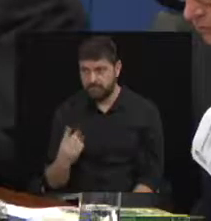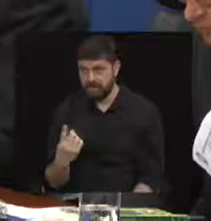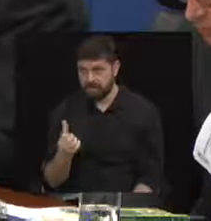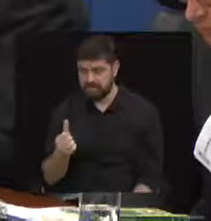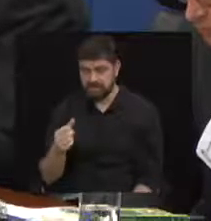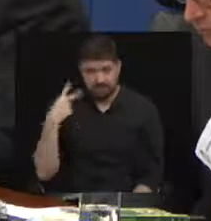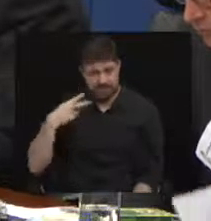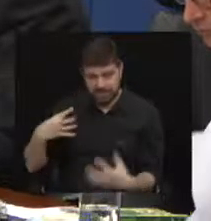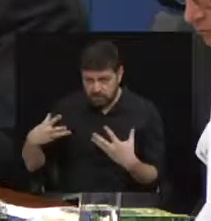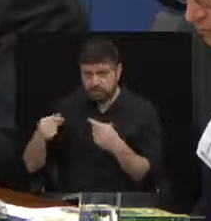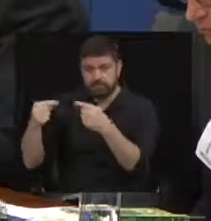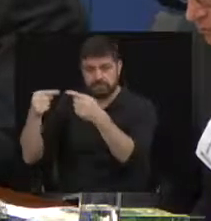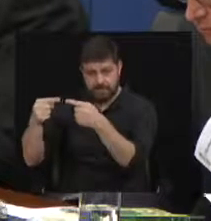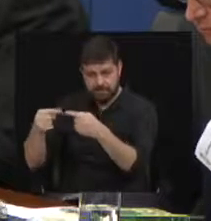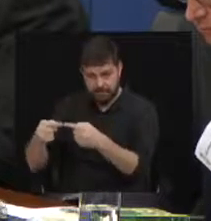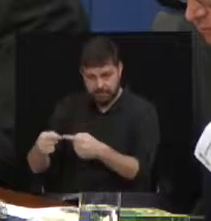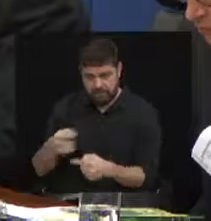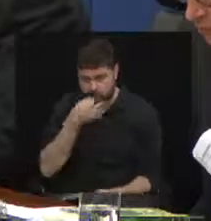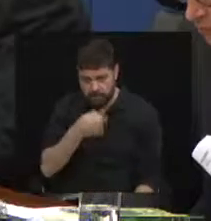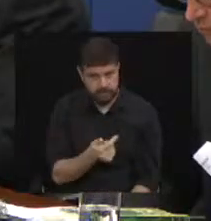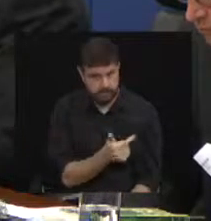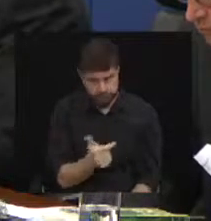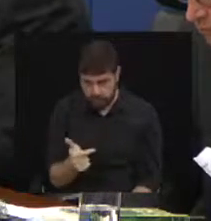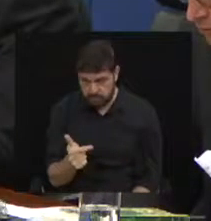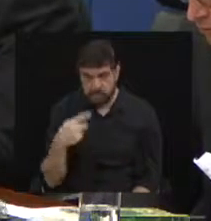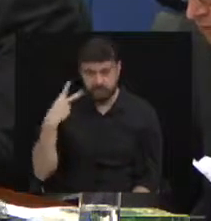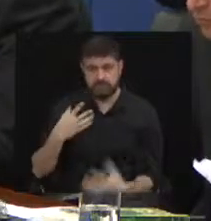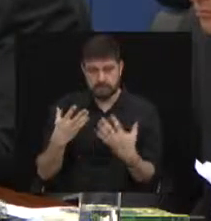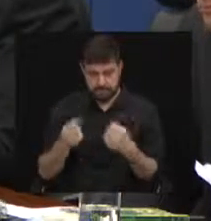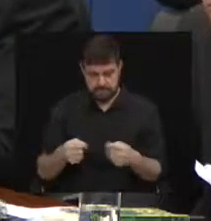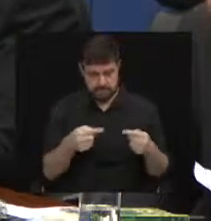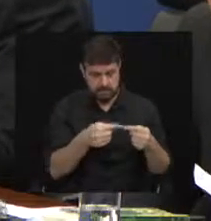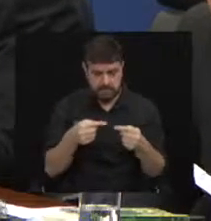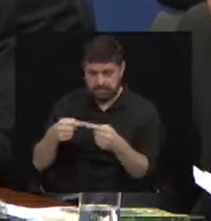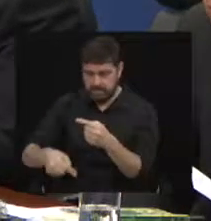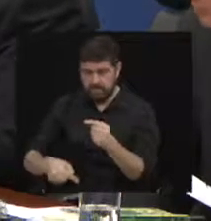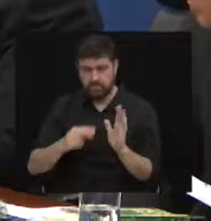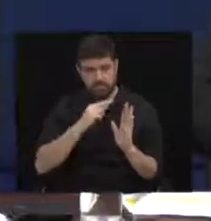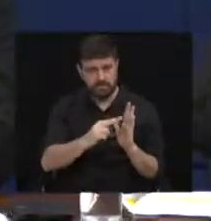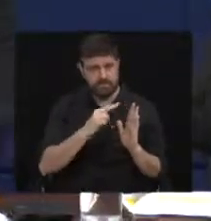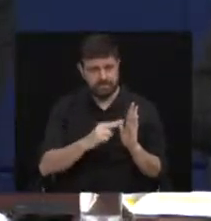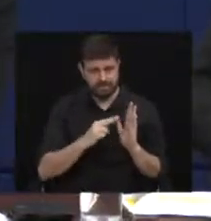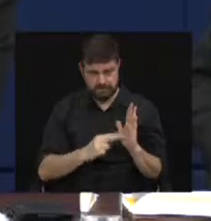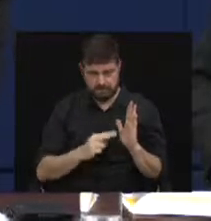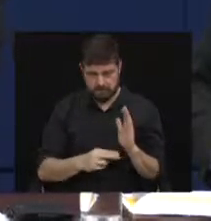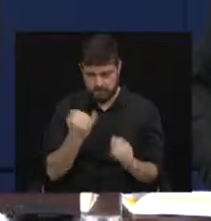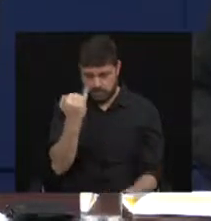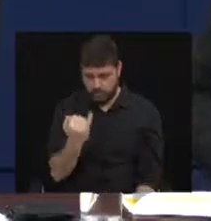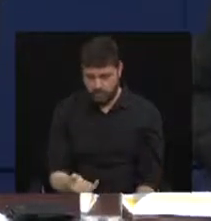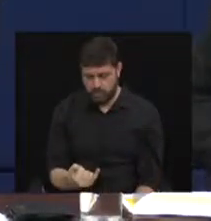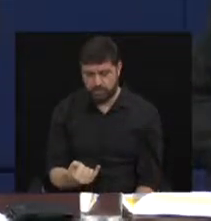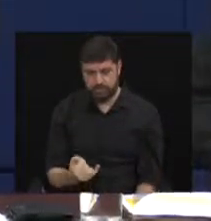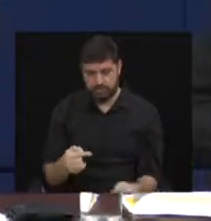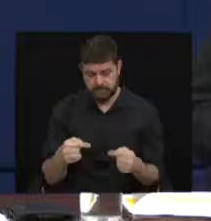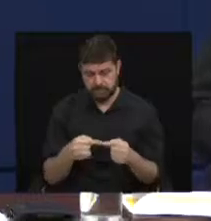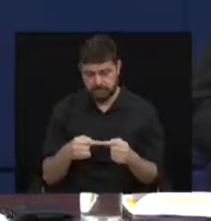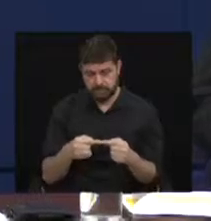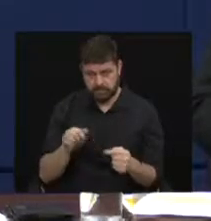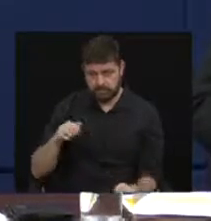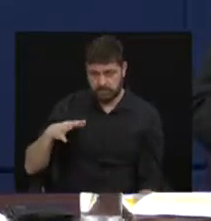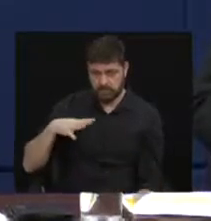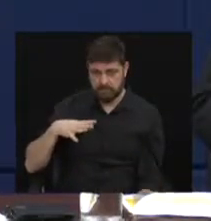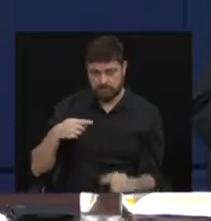Antônio Flores vereador Antônio para Exarar parecer da Comissão de Honraria, senhor